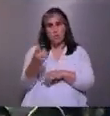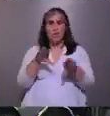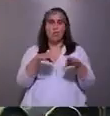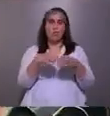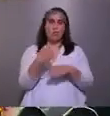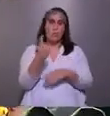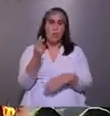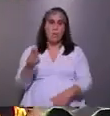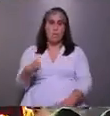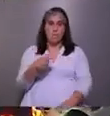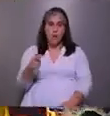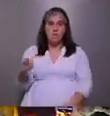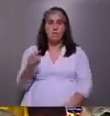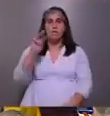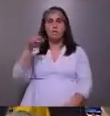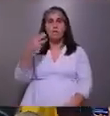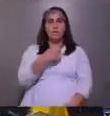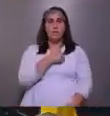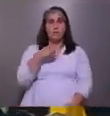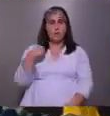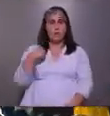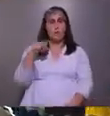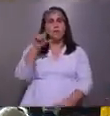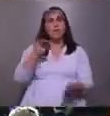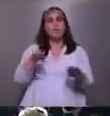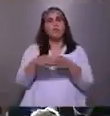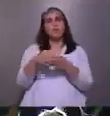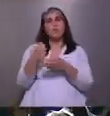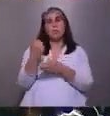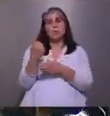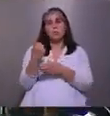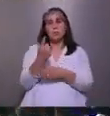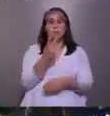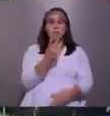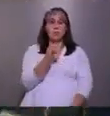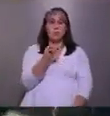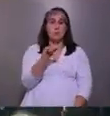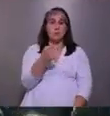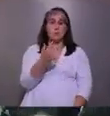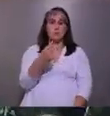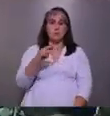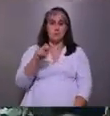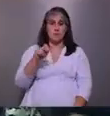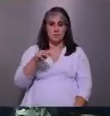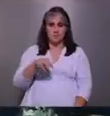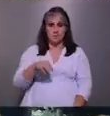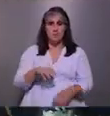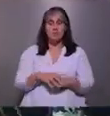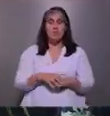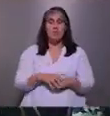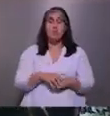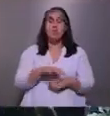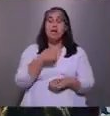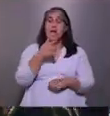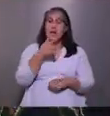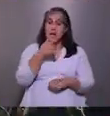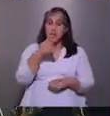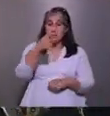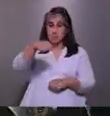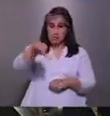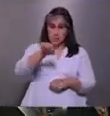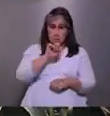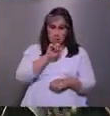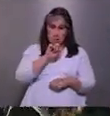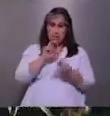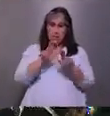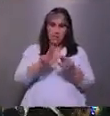Malta, 3 da Polónia e 1 do Vietnã. Quem puder, ponha-se de pé e, com um olhar